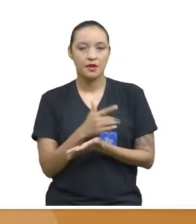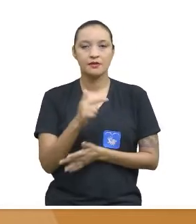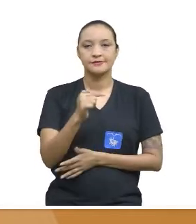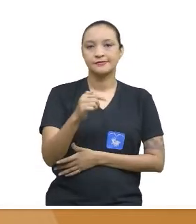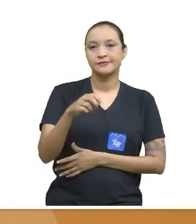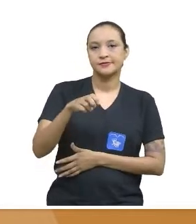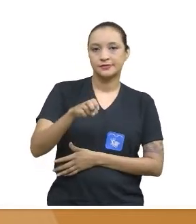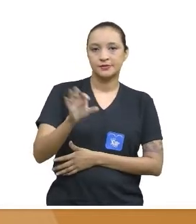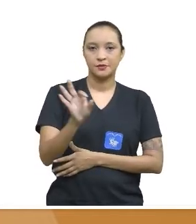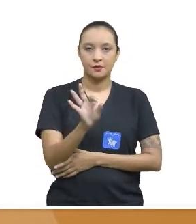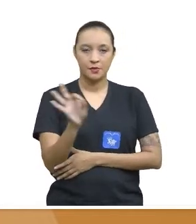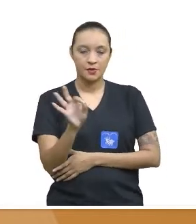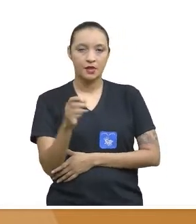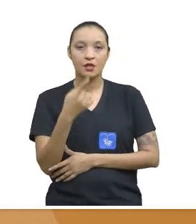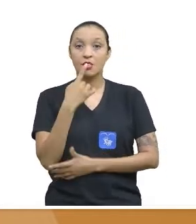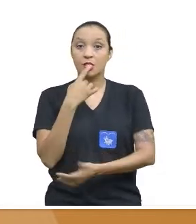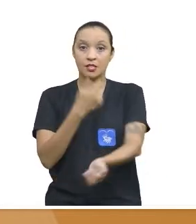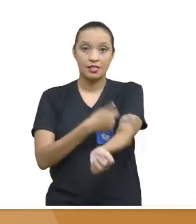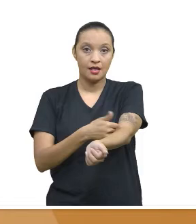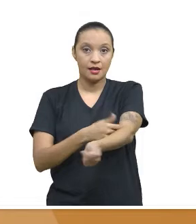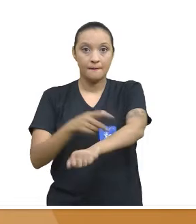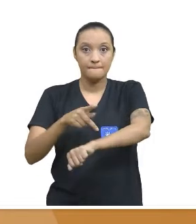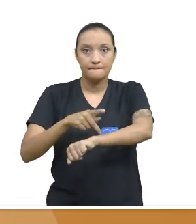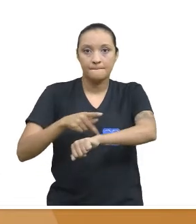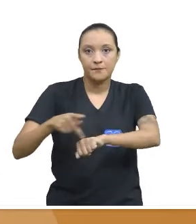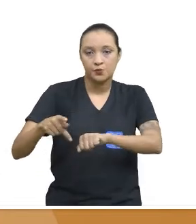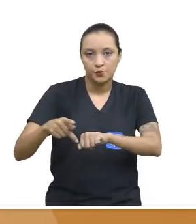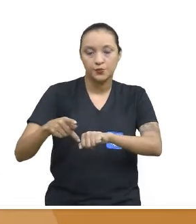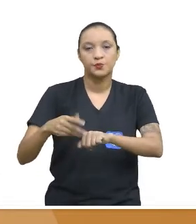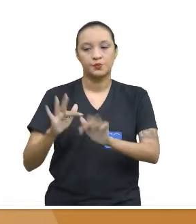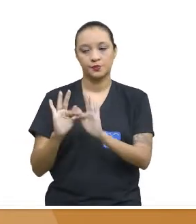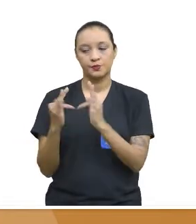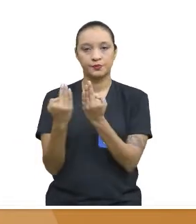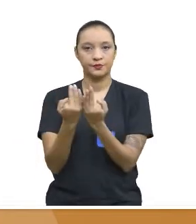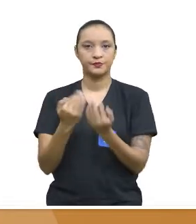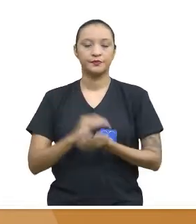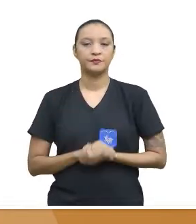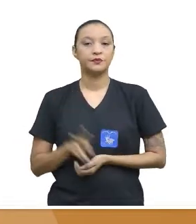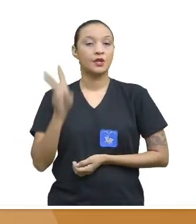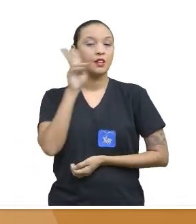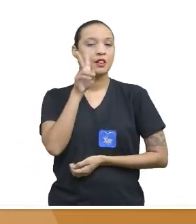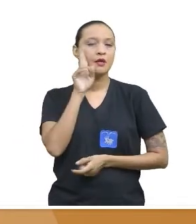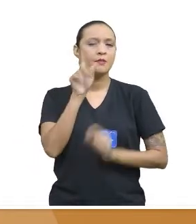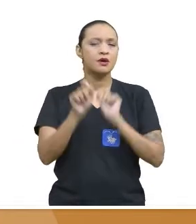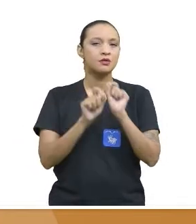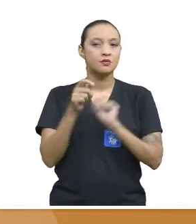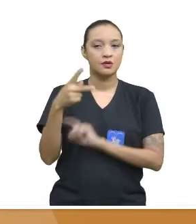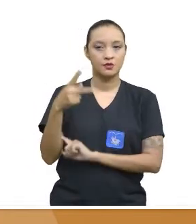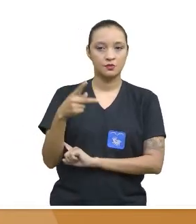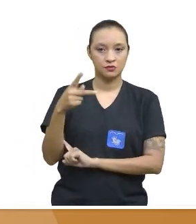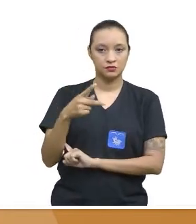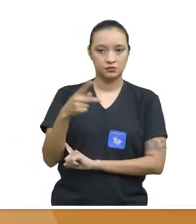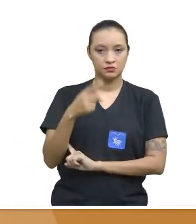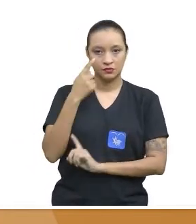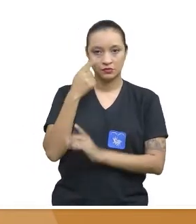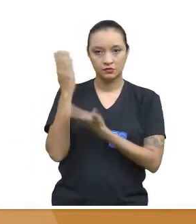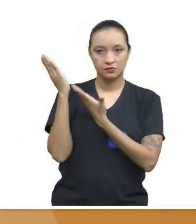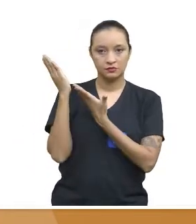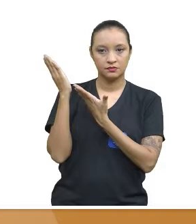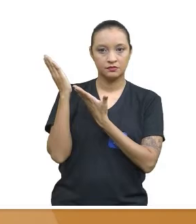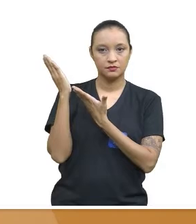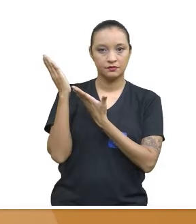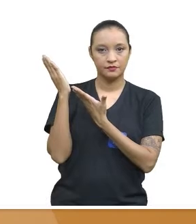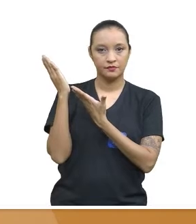75% de pureza sanguínea. Lembrando que esses dois aqui pertencem a esse primeiro grupo,